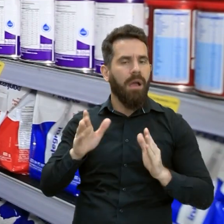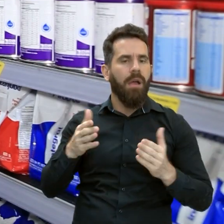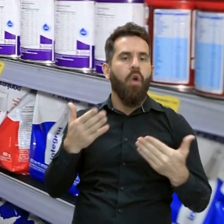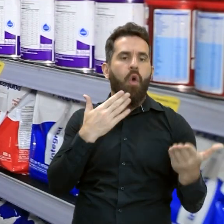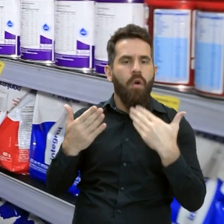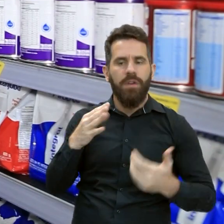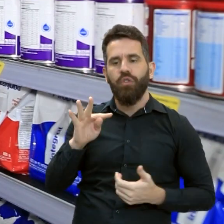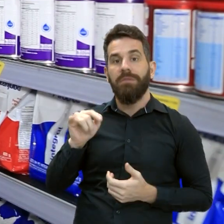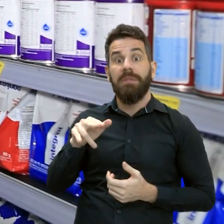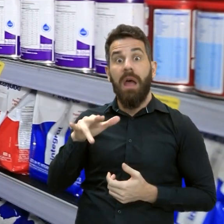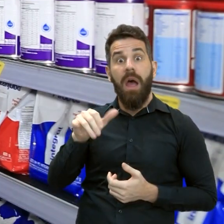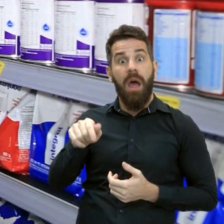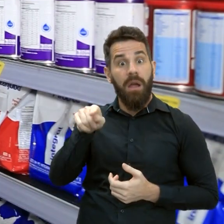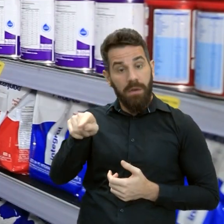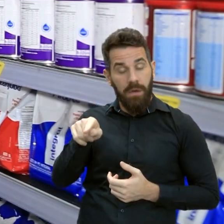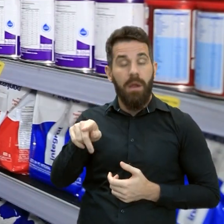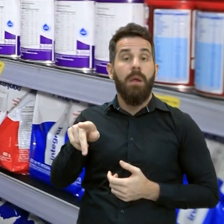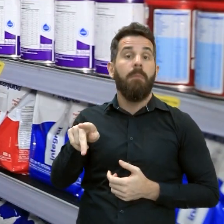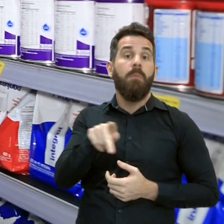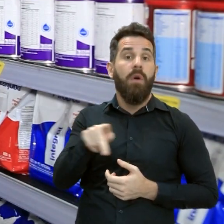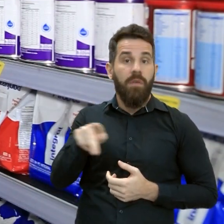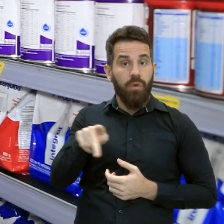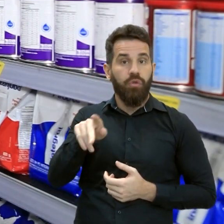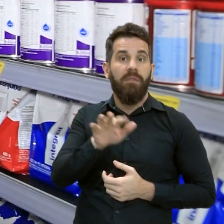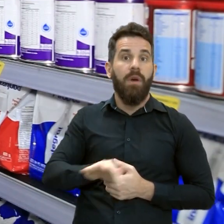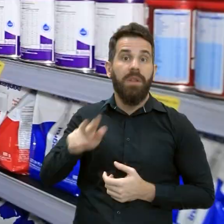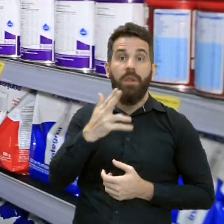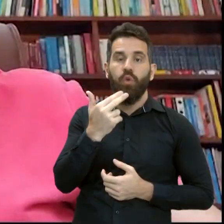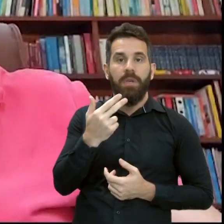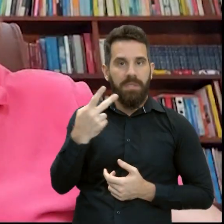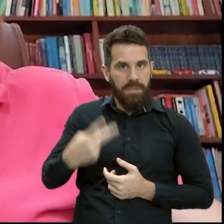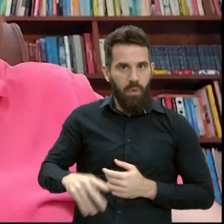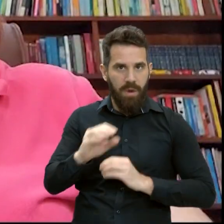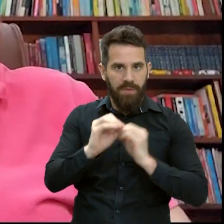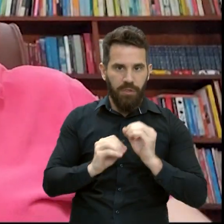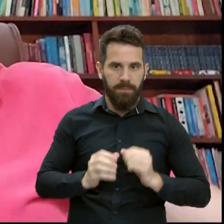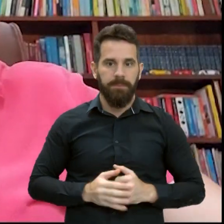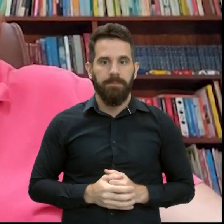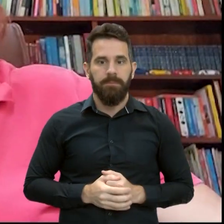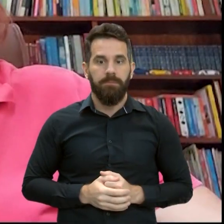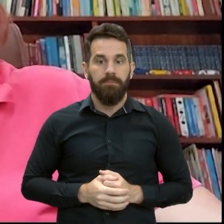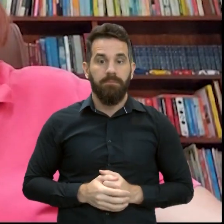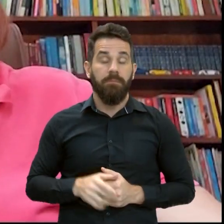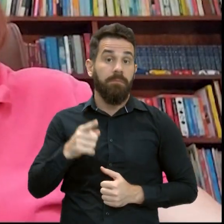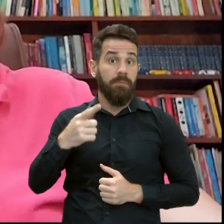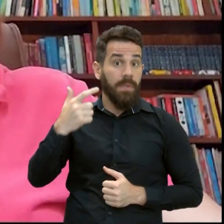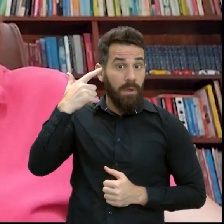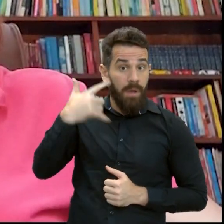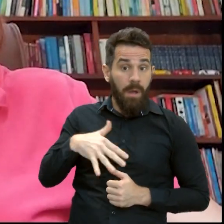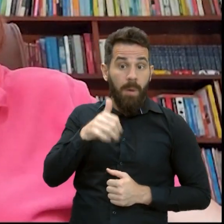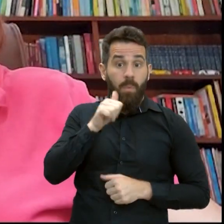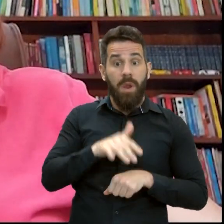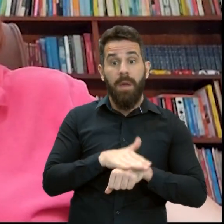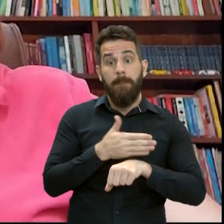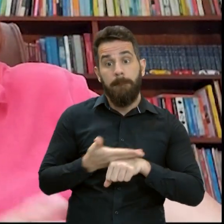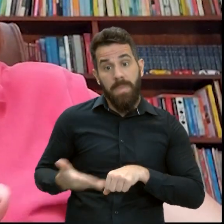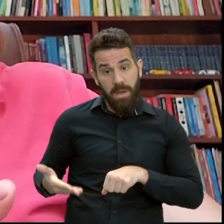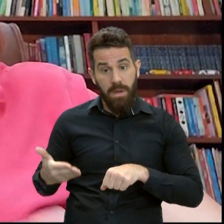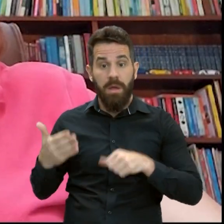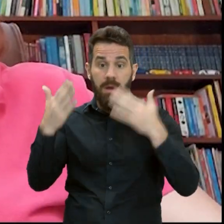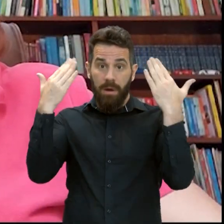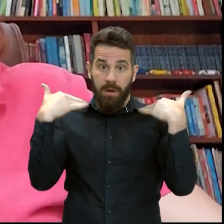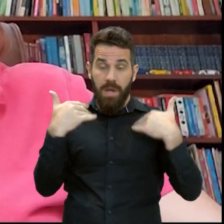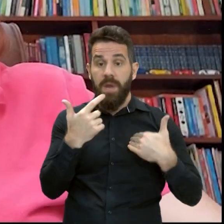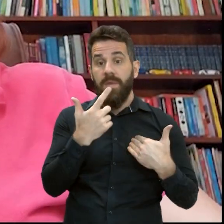Aparecida Ferreira, professora da Faculdade de Nutrição da UFG. Vamos conferir. Ela é uma mulher branca de cabelos ruivos ondulados na altura